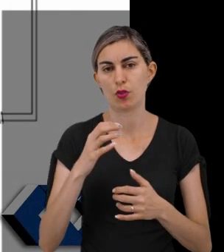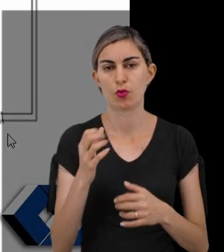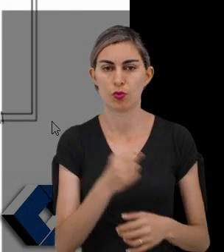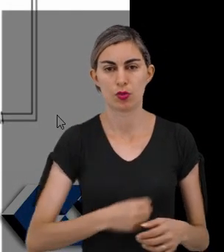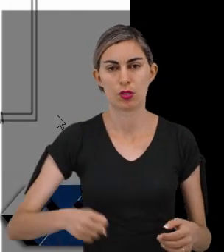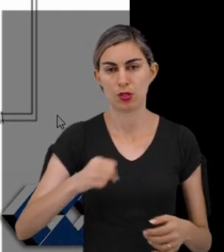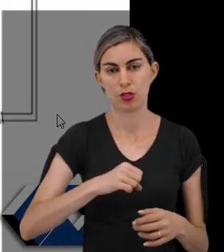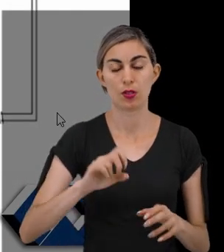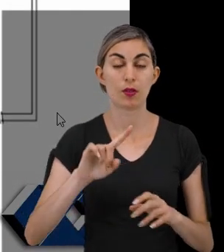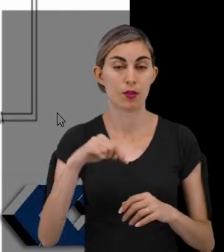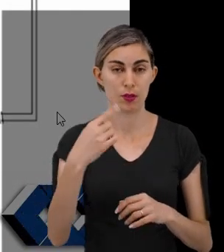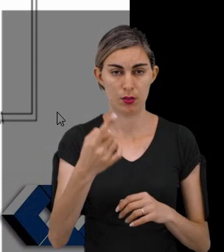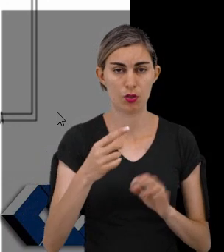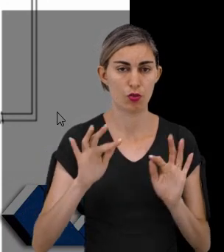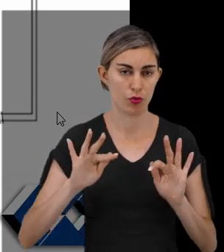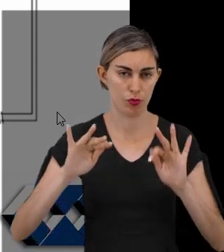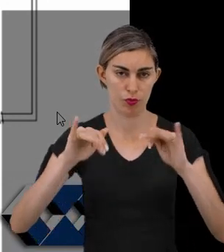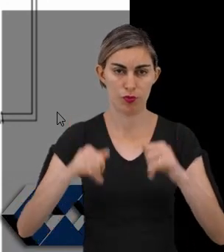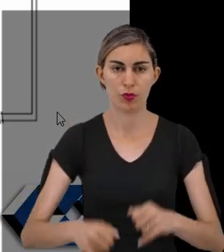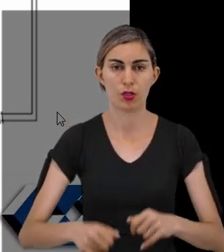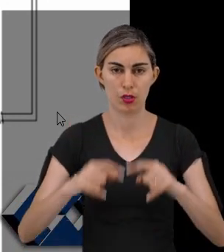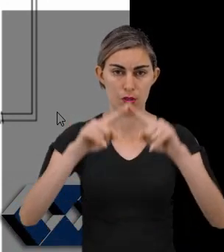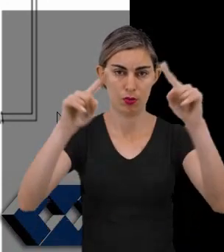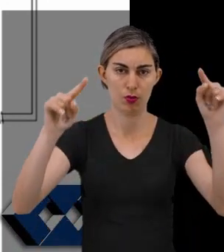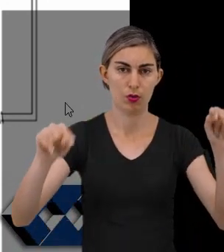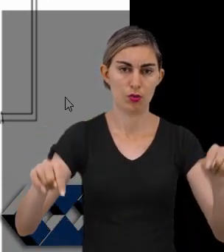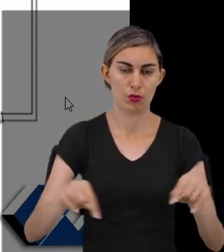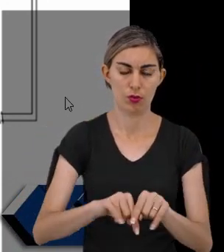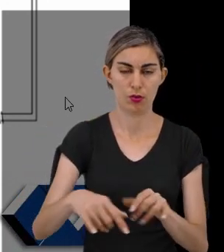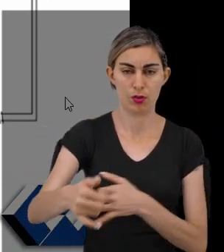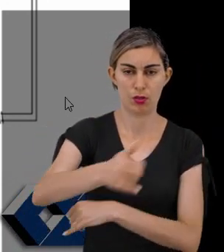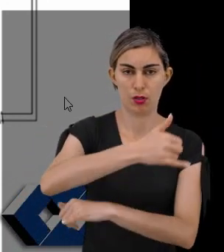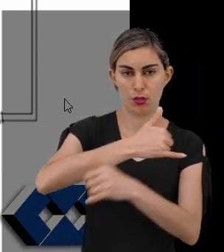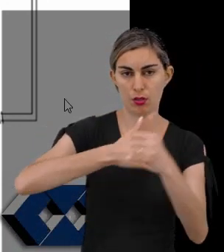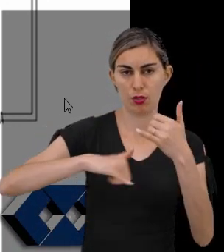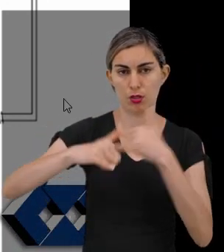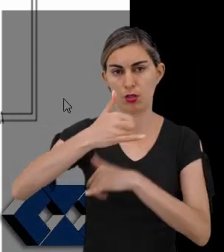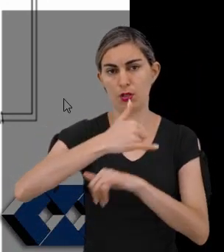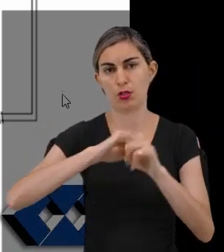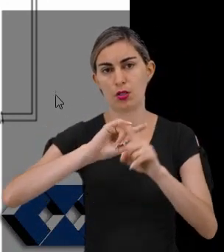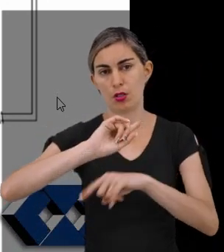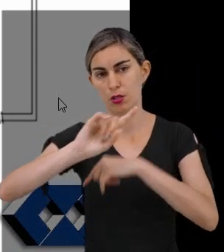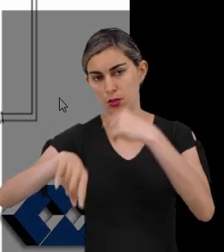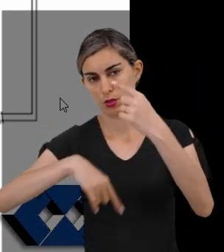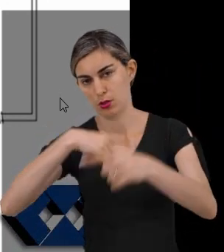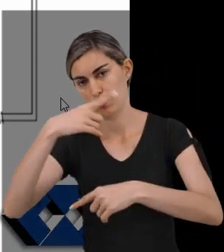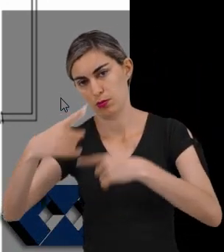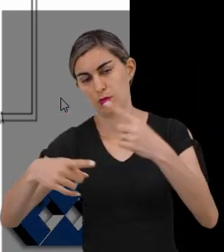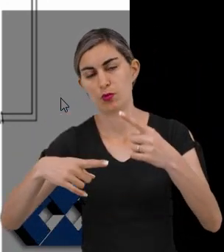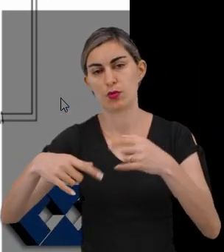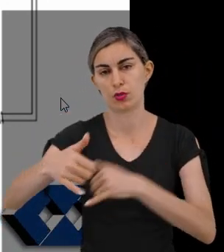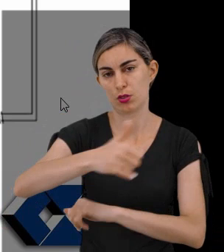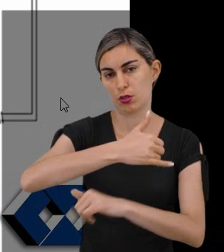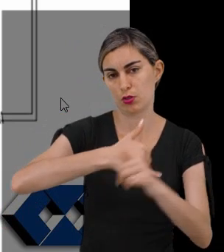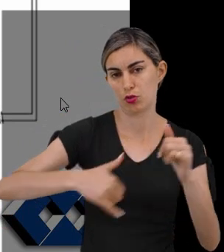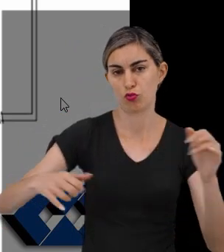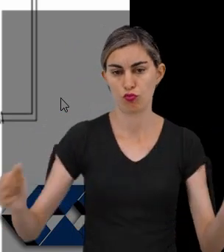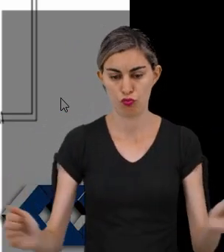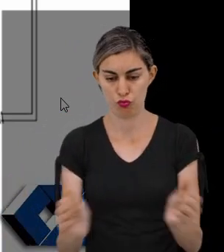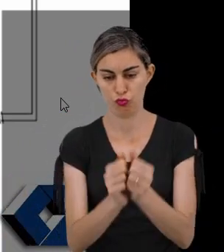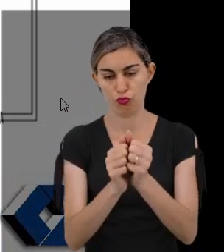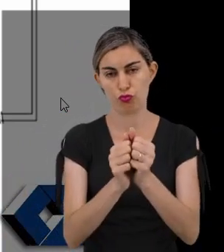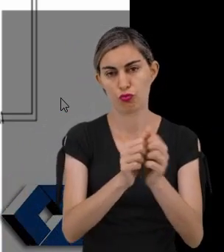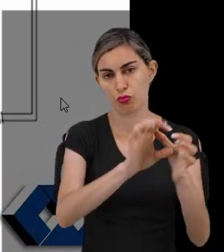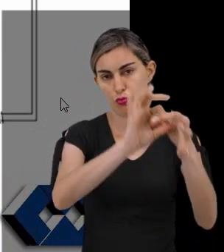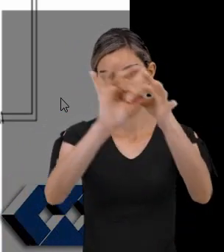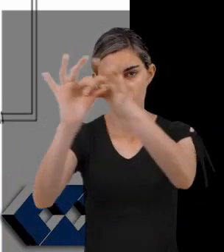E aí, no final, né, a planta elétrica, depois que que a gente junta todos os circuitos